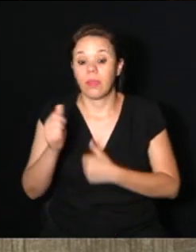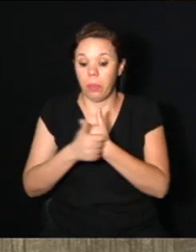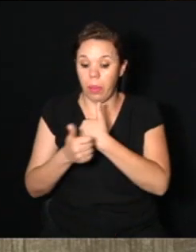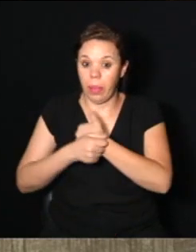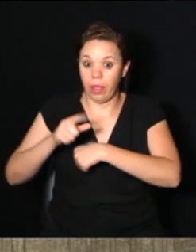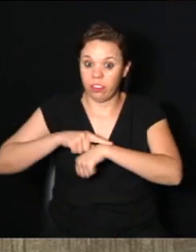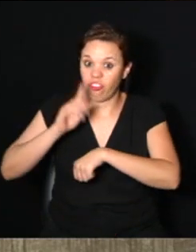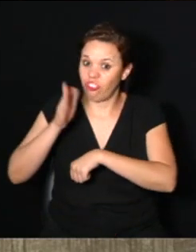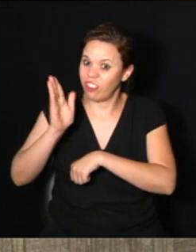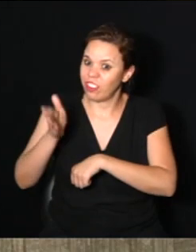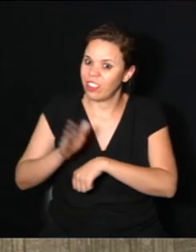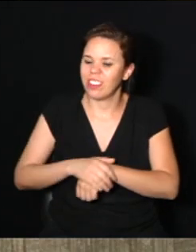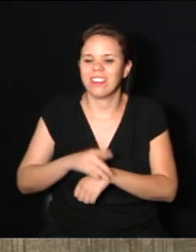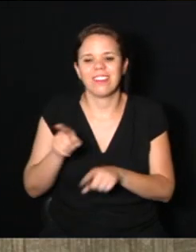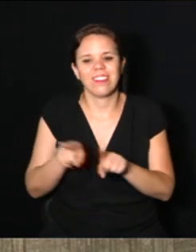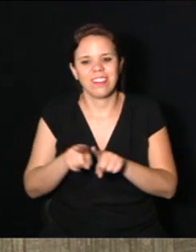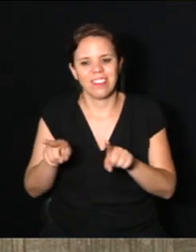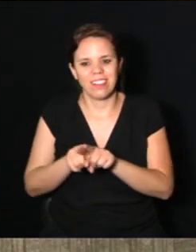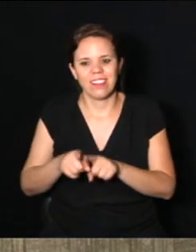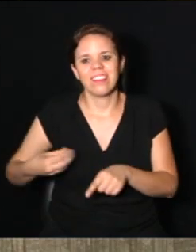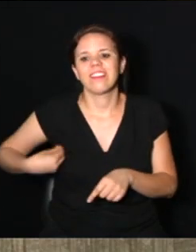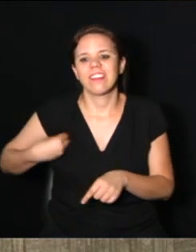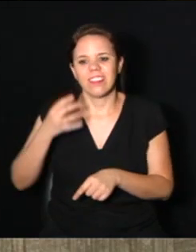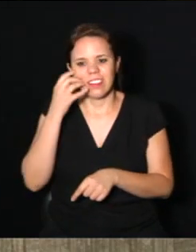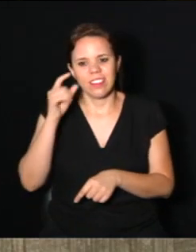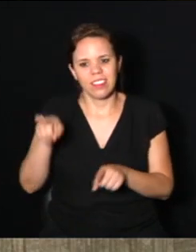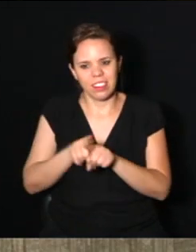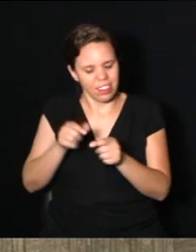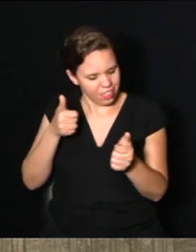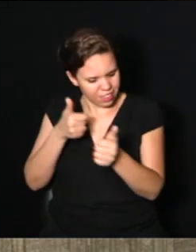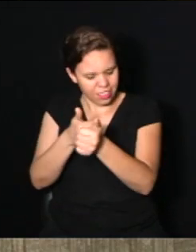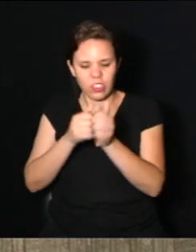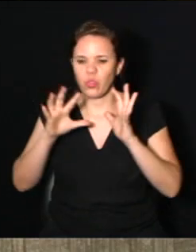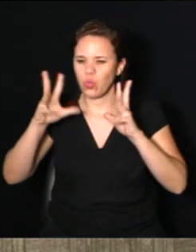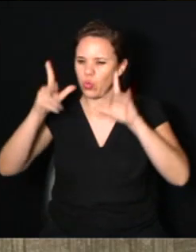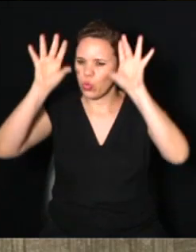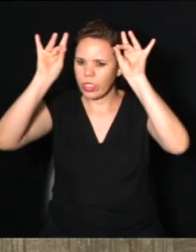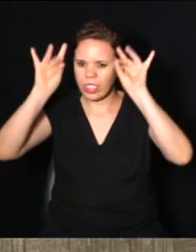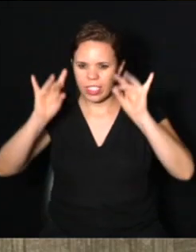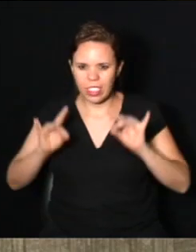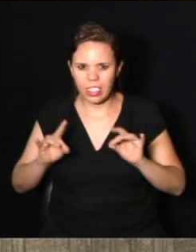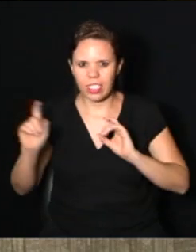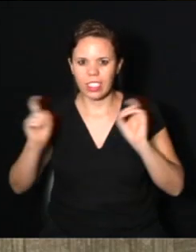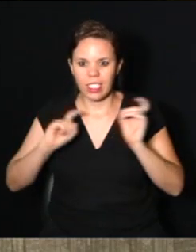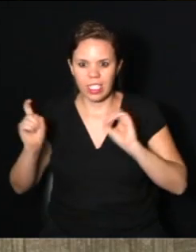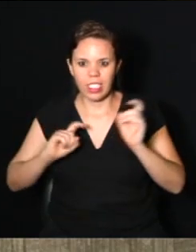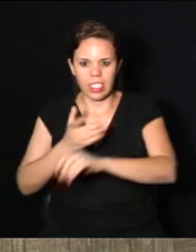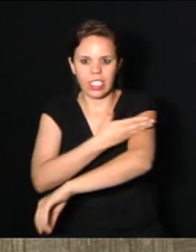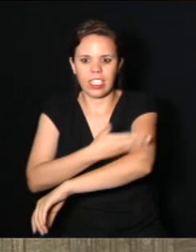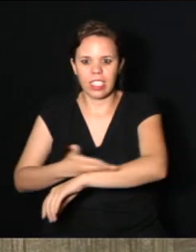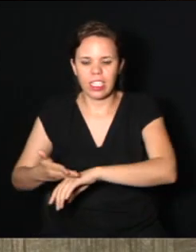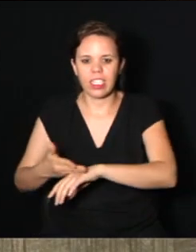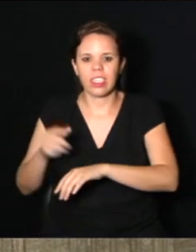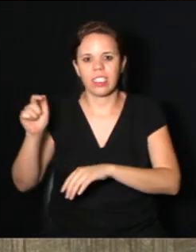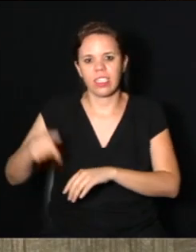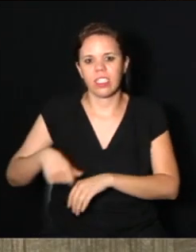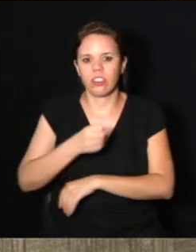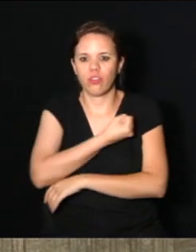pouco, já também ao vivo, você vai acompanhar todos os detalhes da reunião ordinária